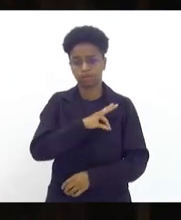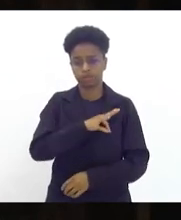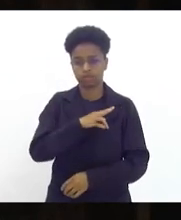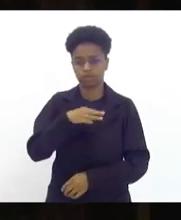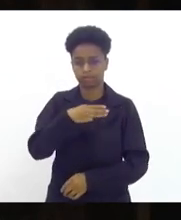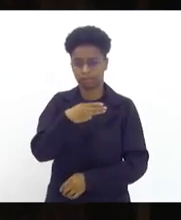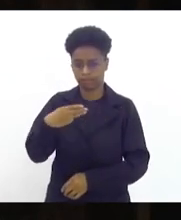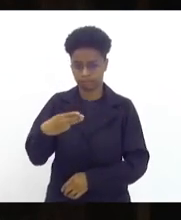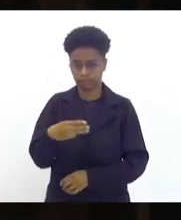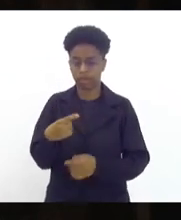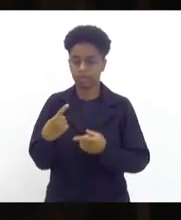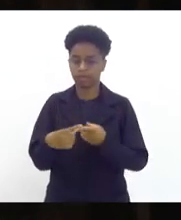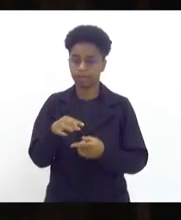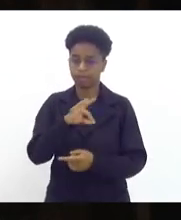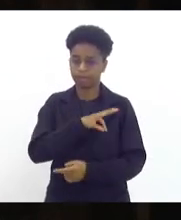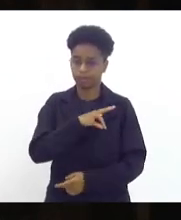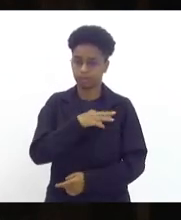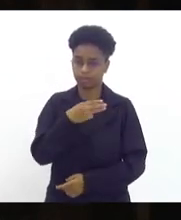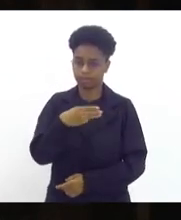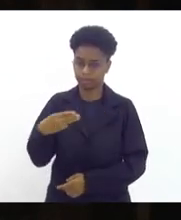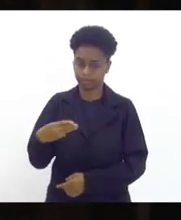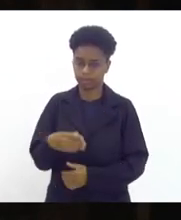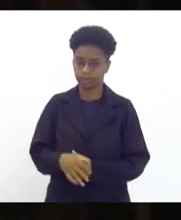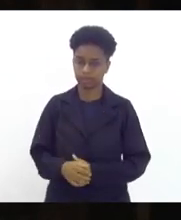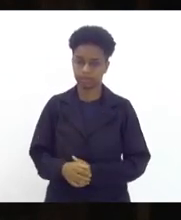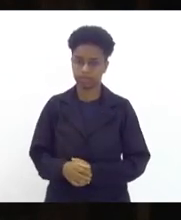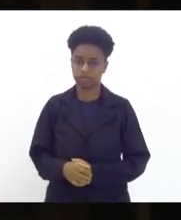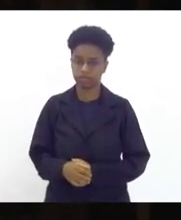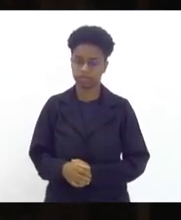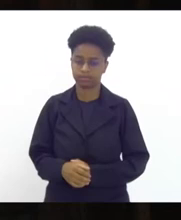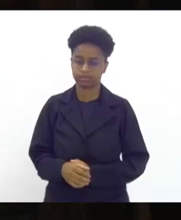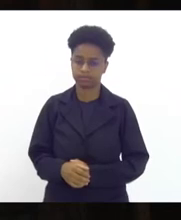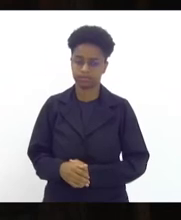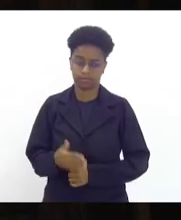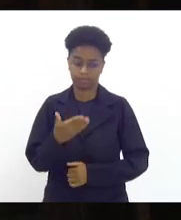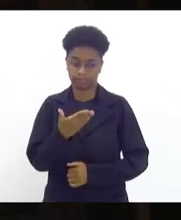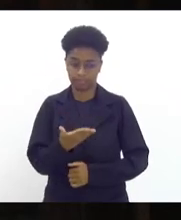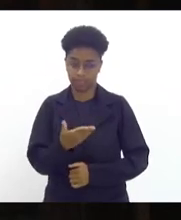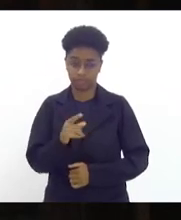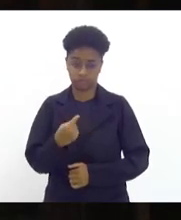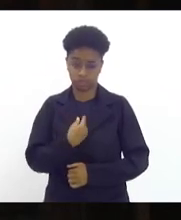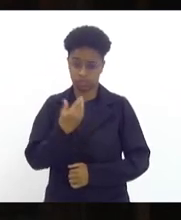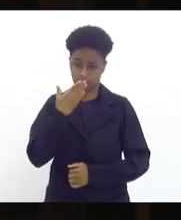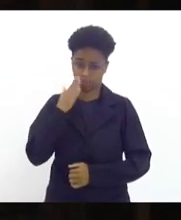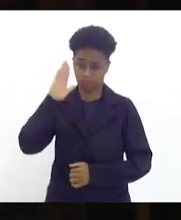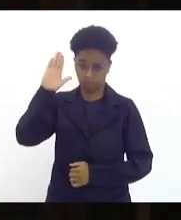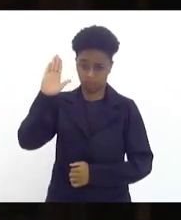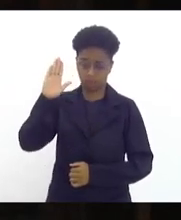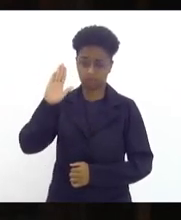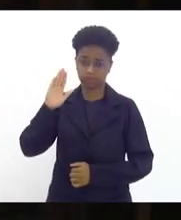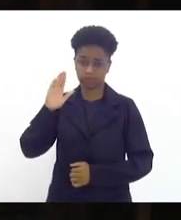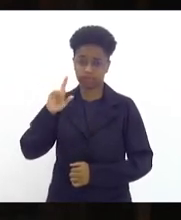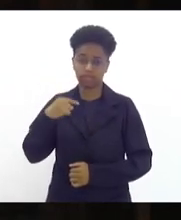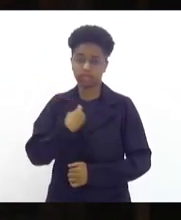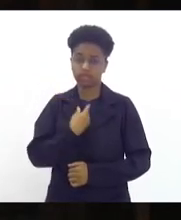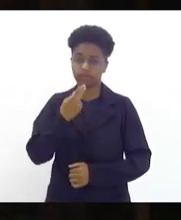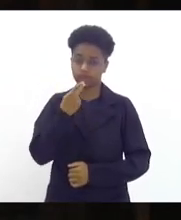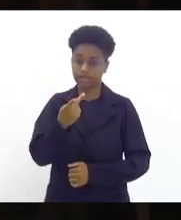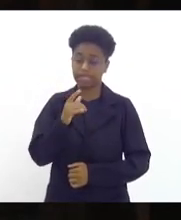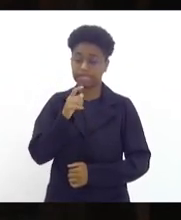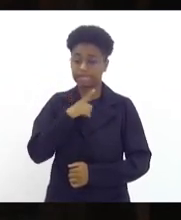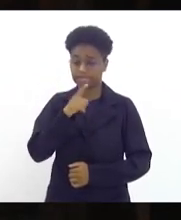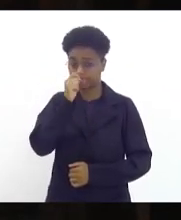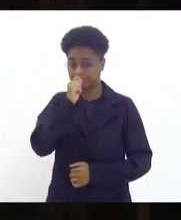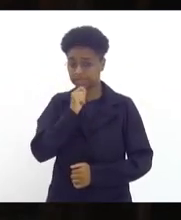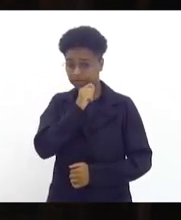o policial militar ele ele embora a gente no Nosso Juramento a gente fale mesmo com sacrifício